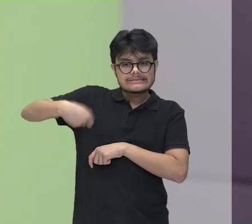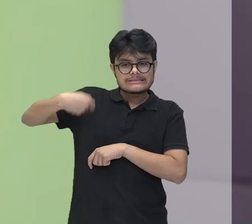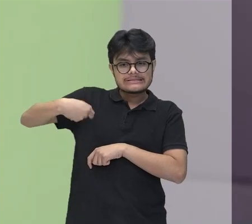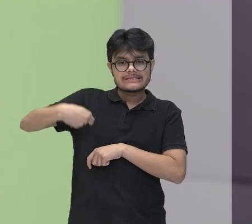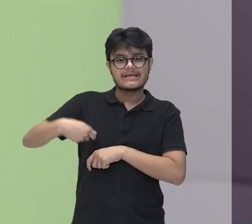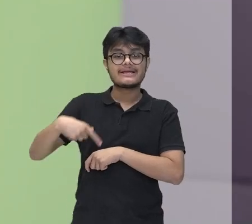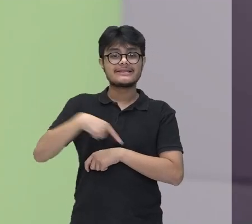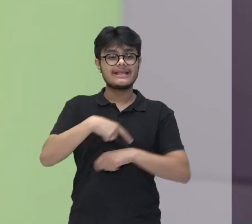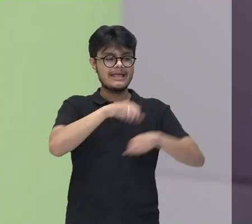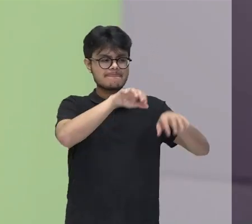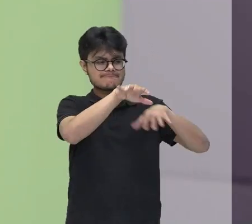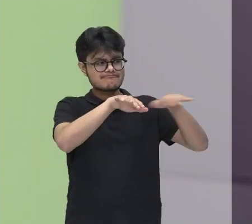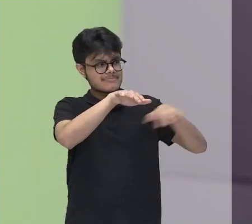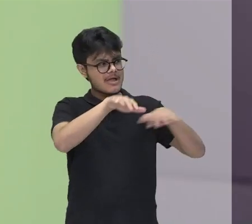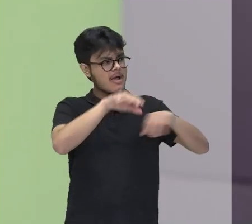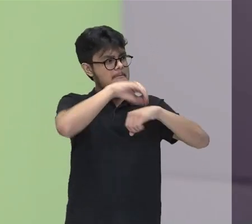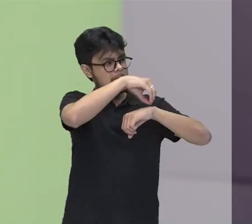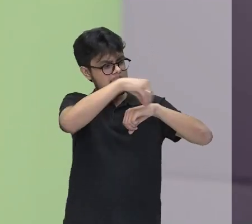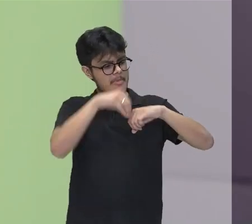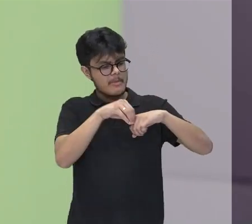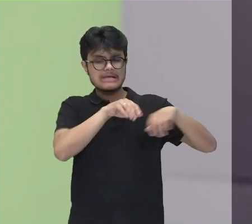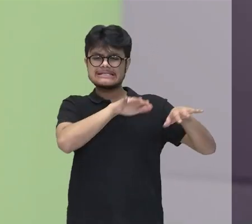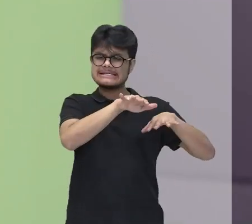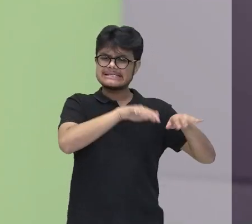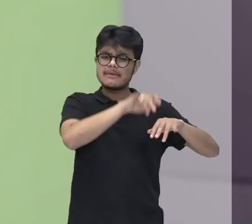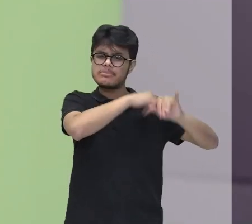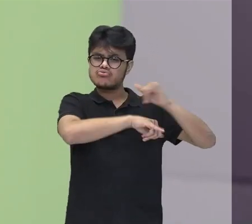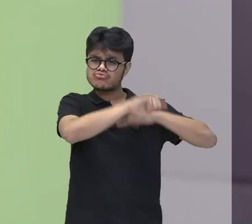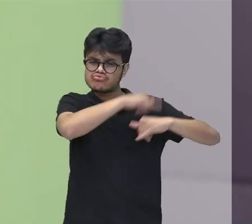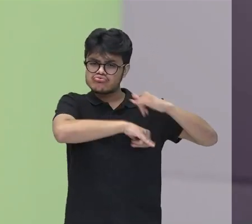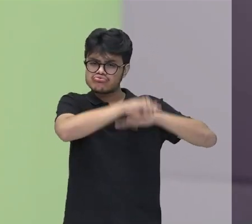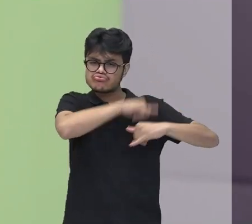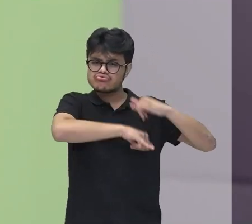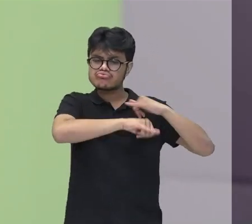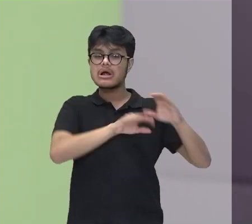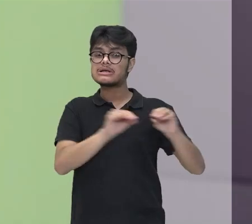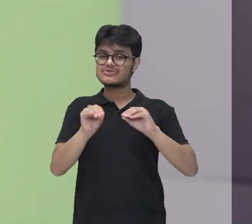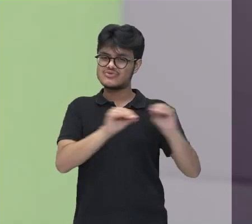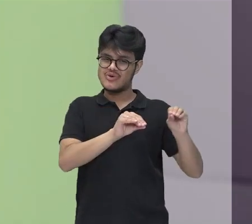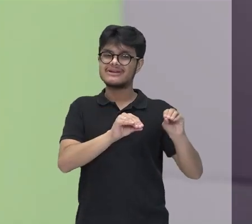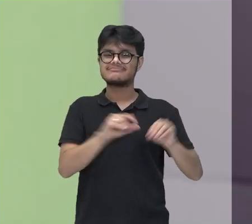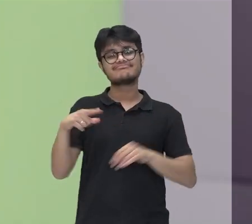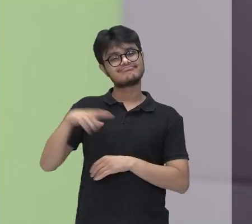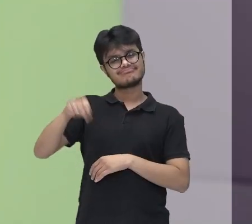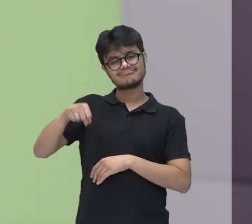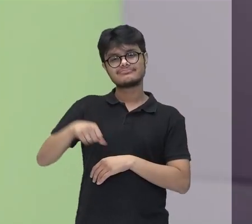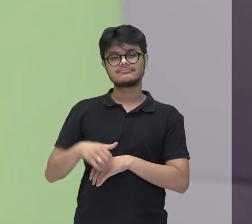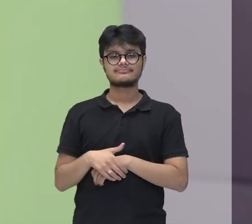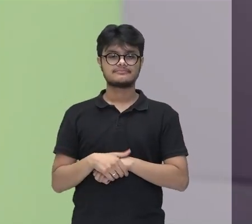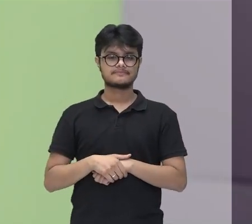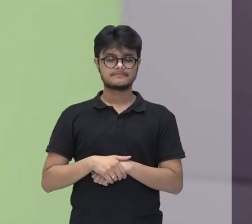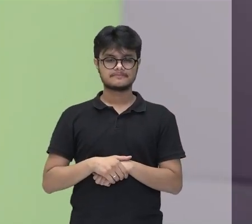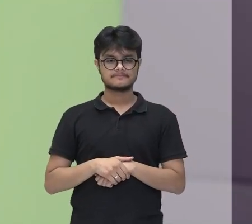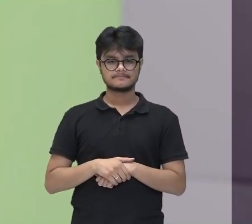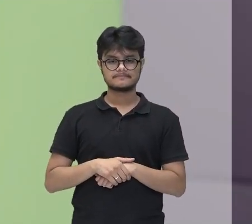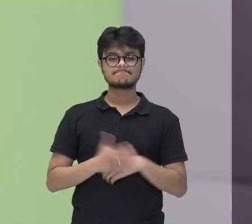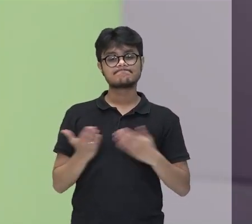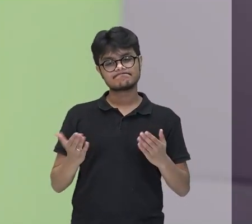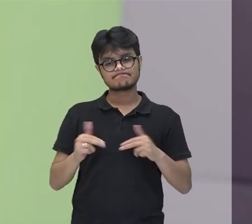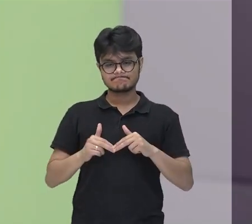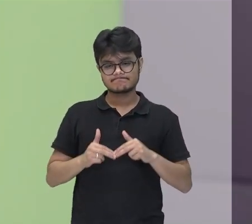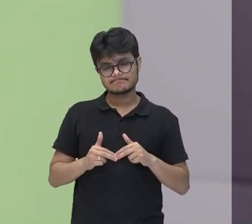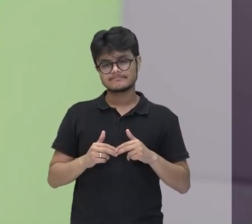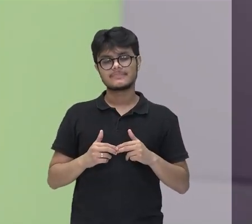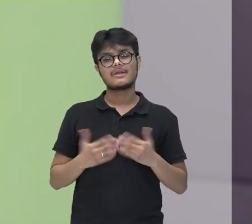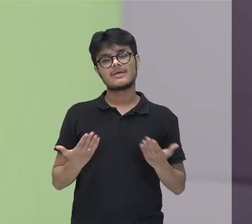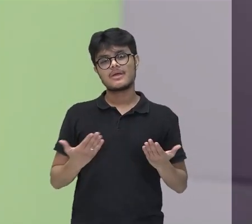objeto e todos estes, por proximidade, haveria o aquecimento, tá? Então,